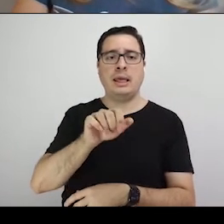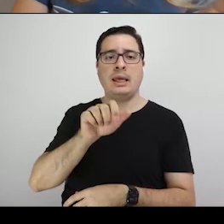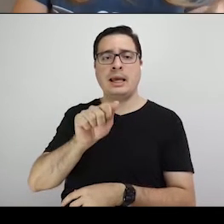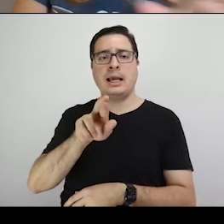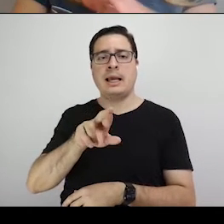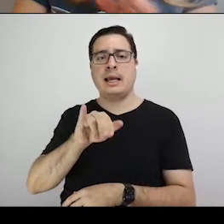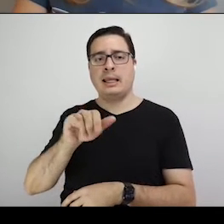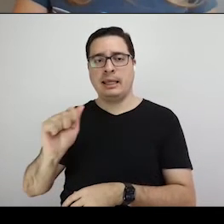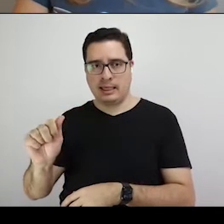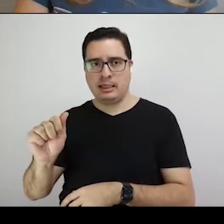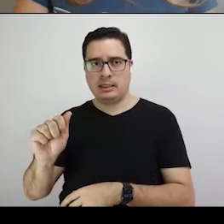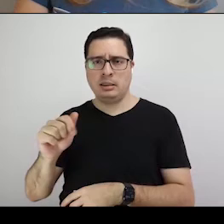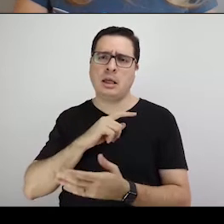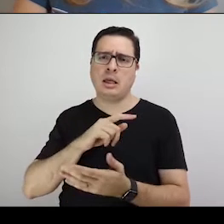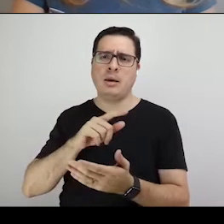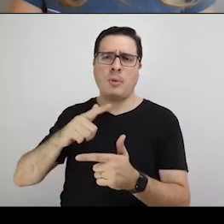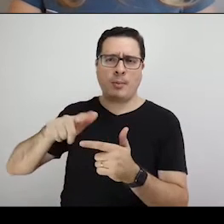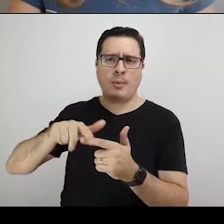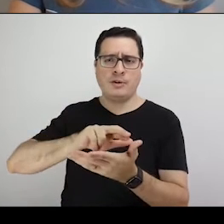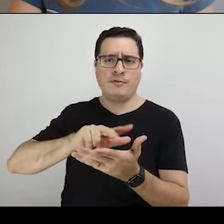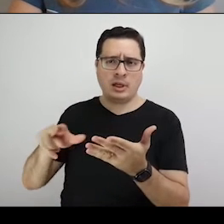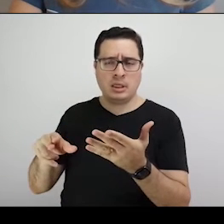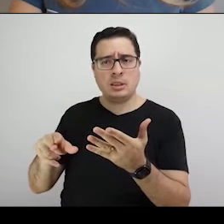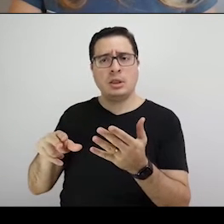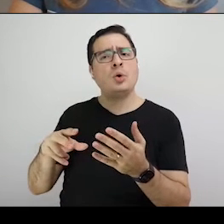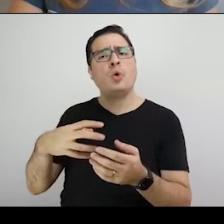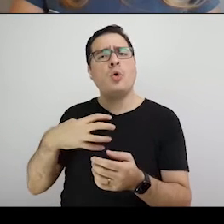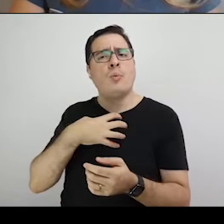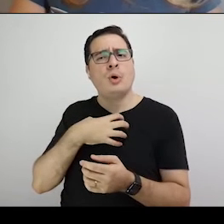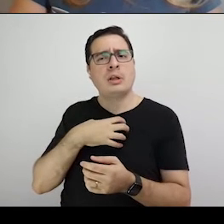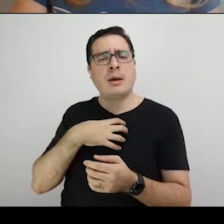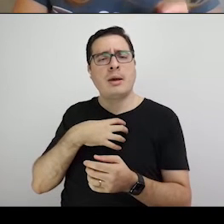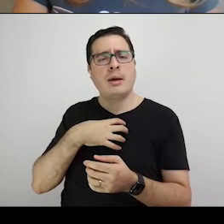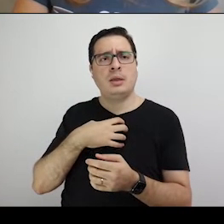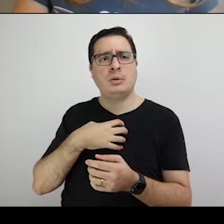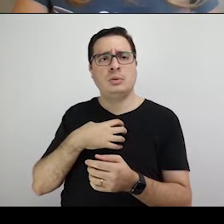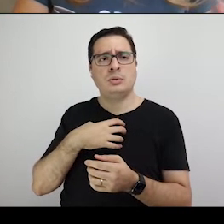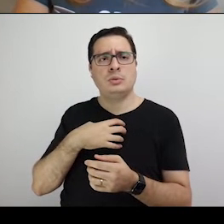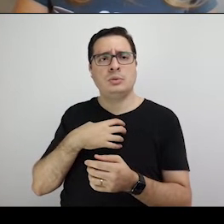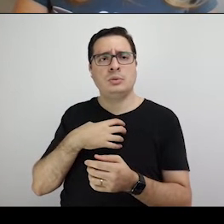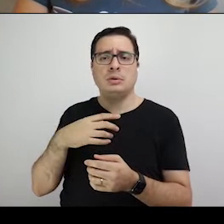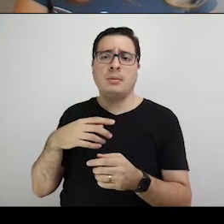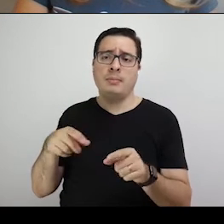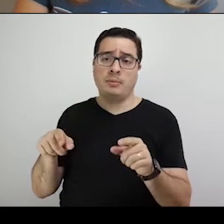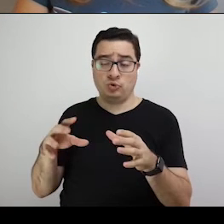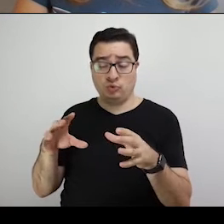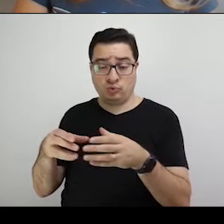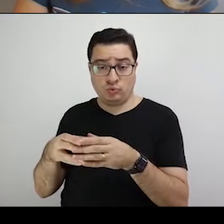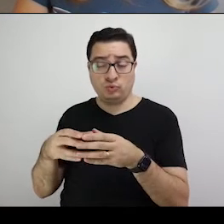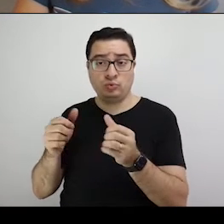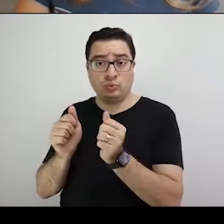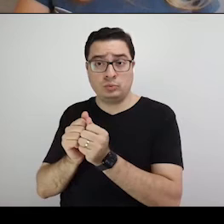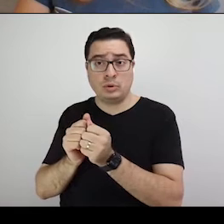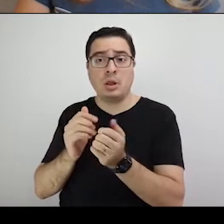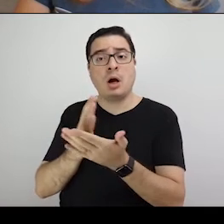resolver muitos dos problemas da camada de comportamento DOM, sendo parte já implementada por